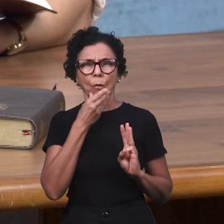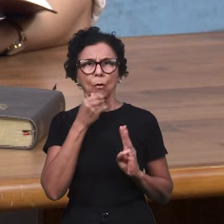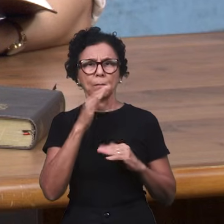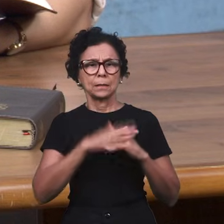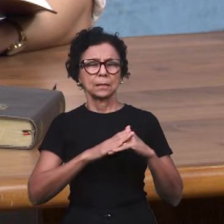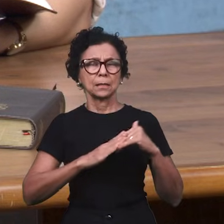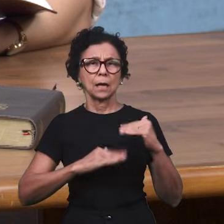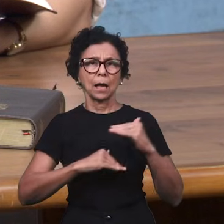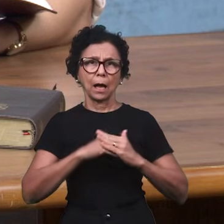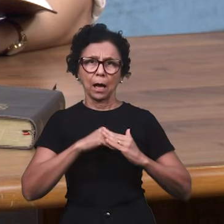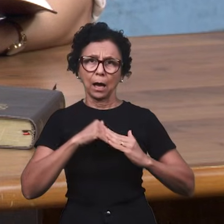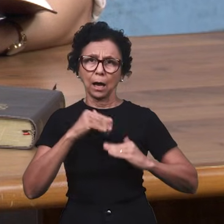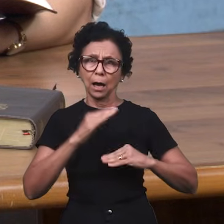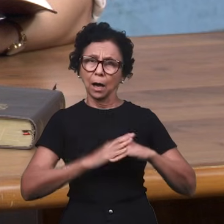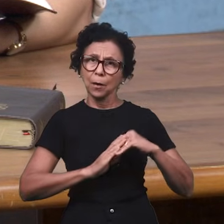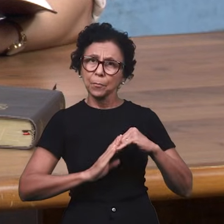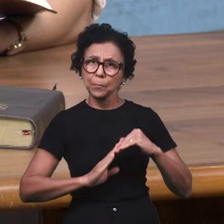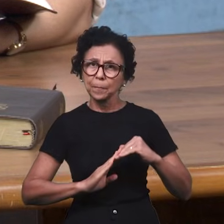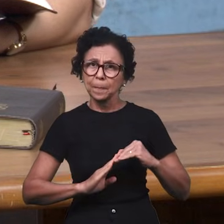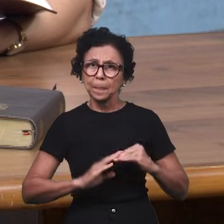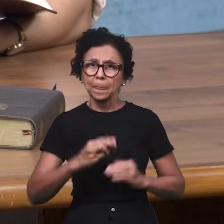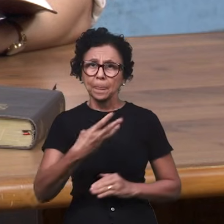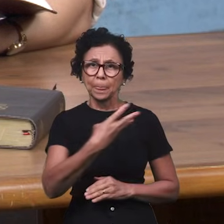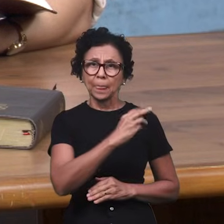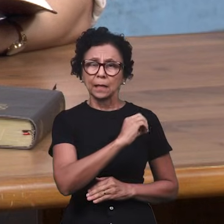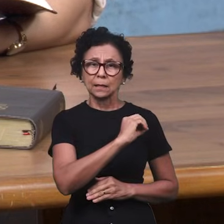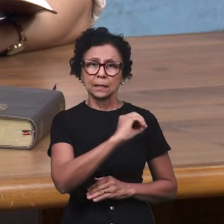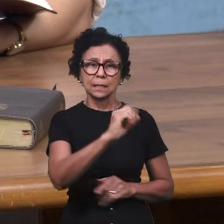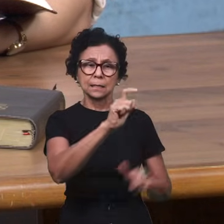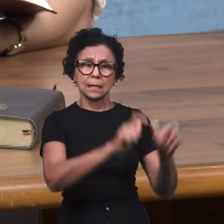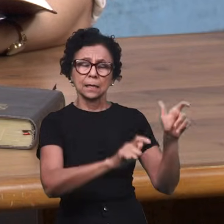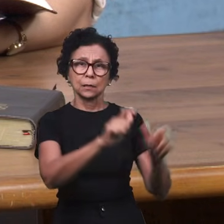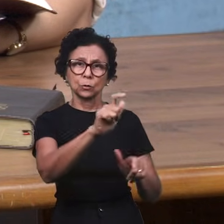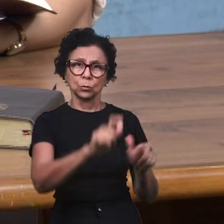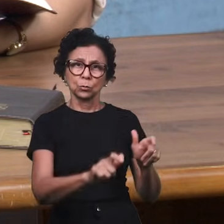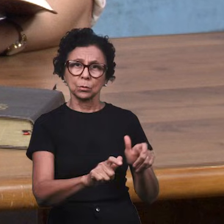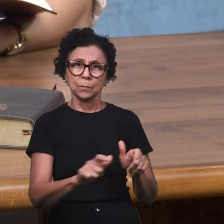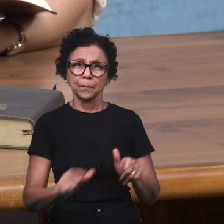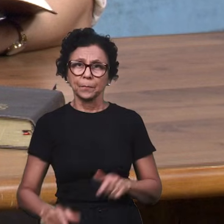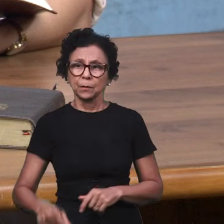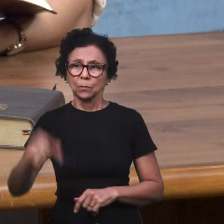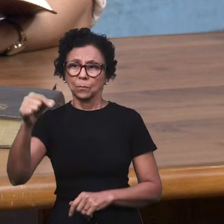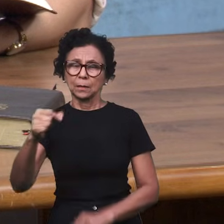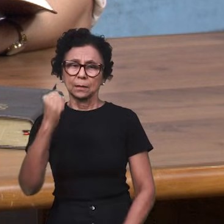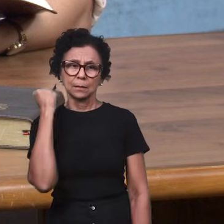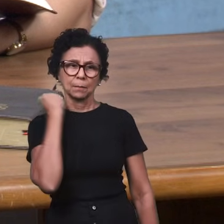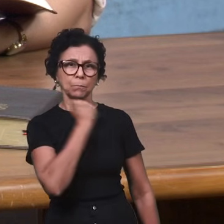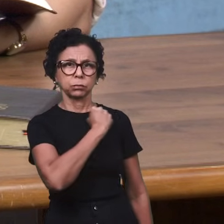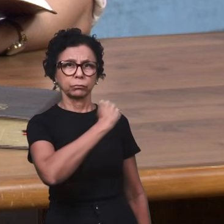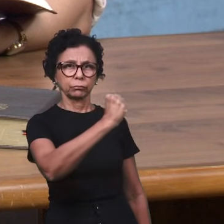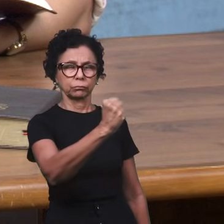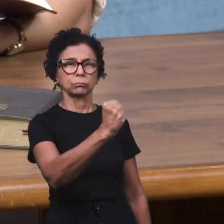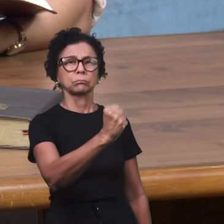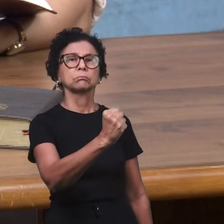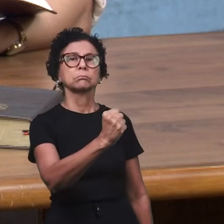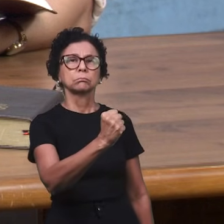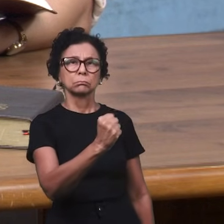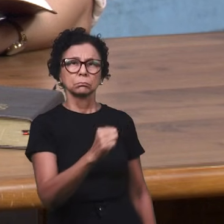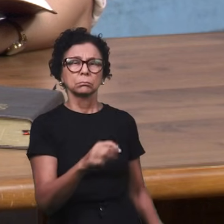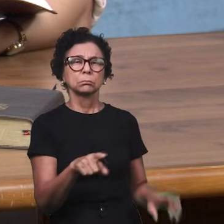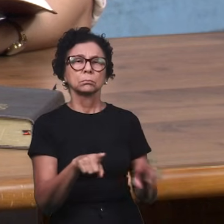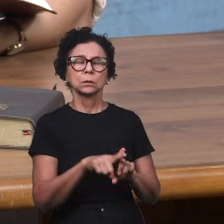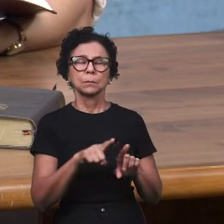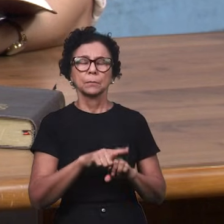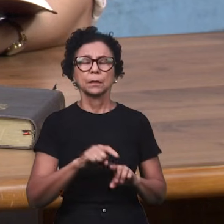sua lança contra 300, os feriu, e teve nome entre os 3. Dos